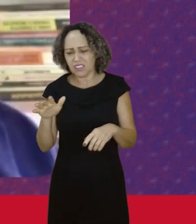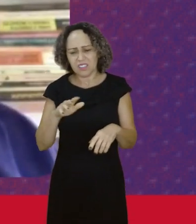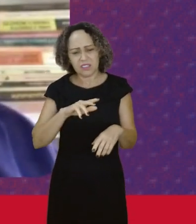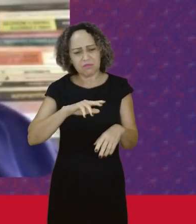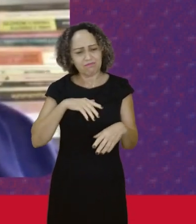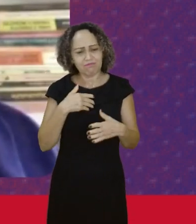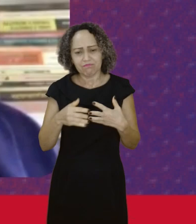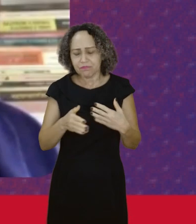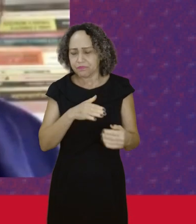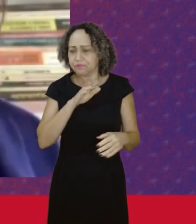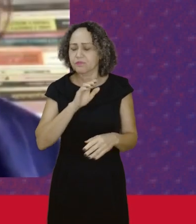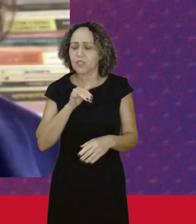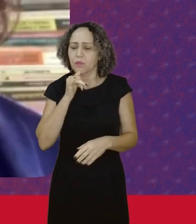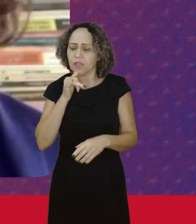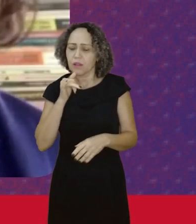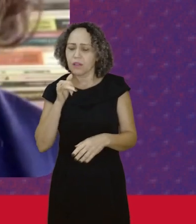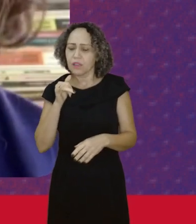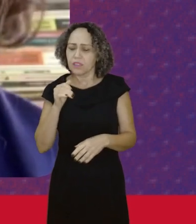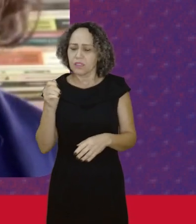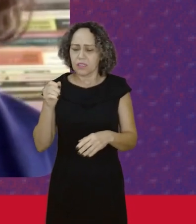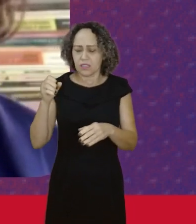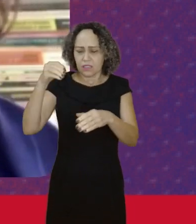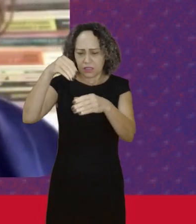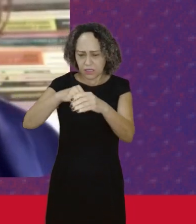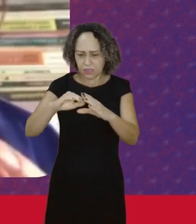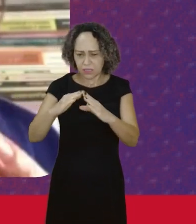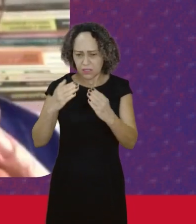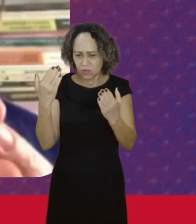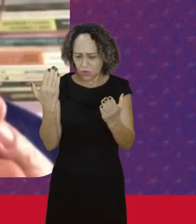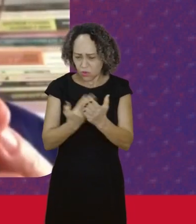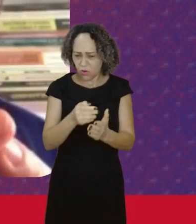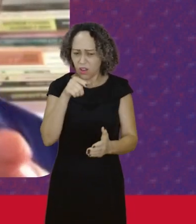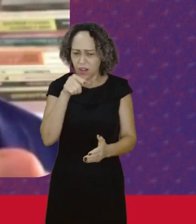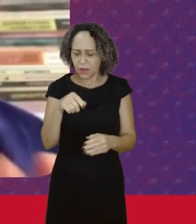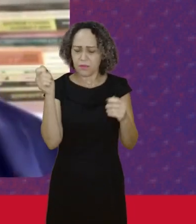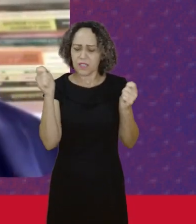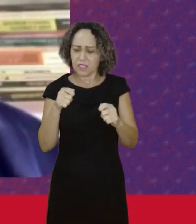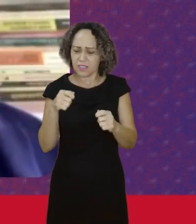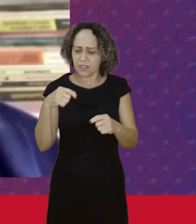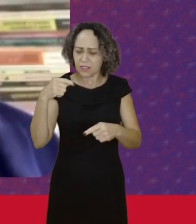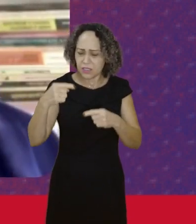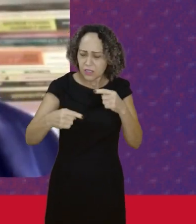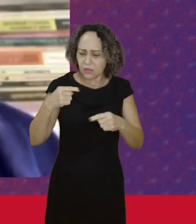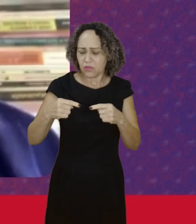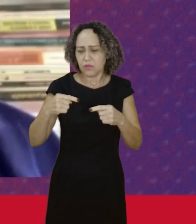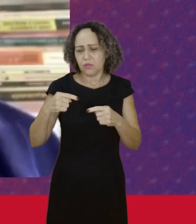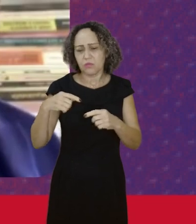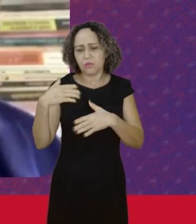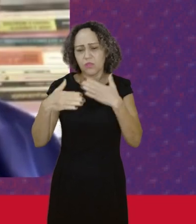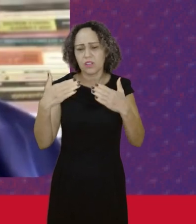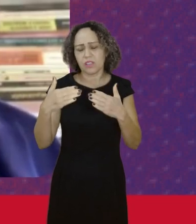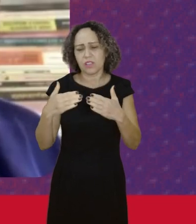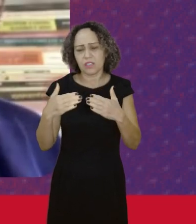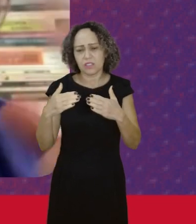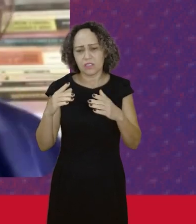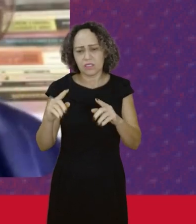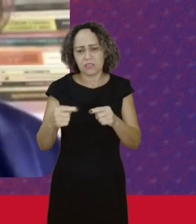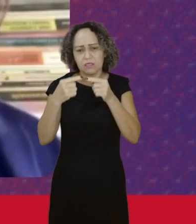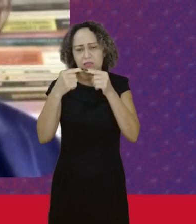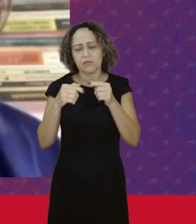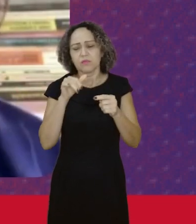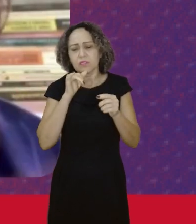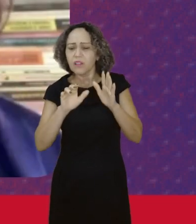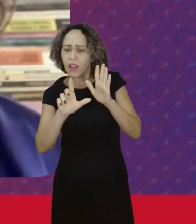escola, seja no âmbito dos sistemas educacionais, das orientações em relação à legislação e aos planos